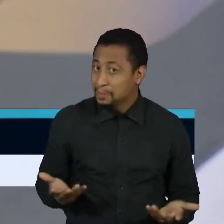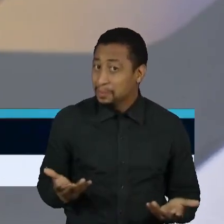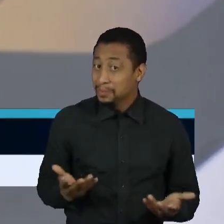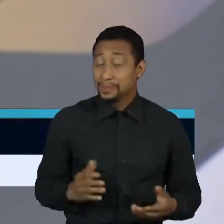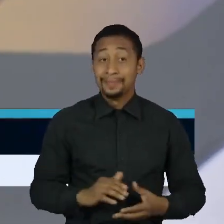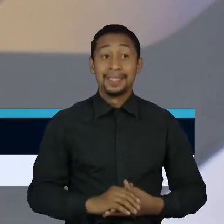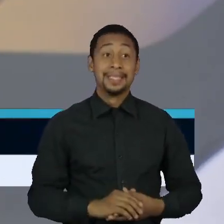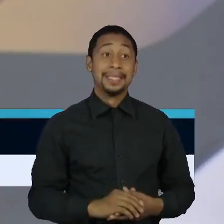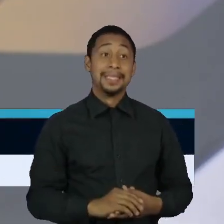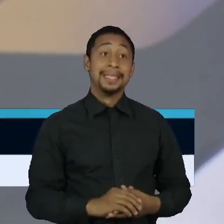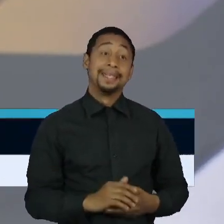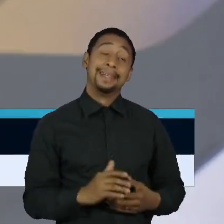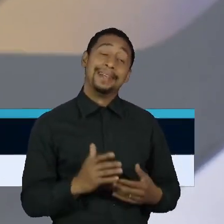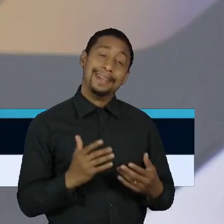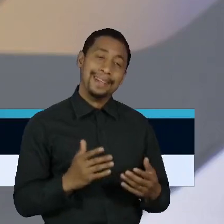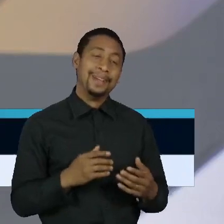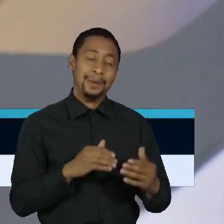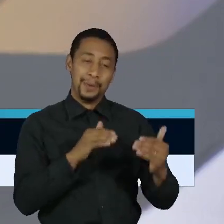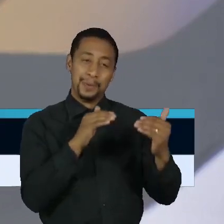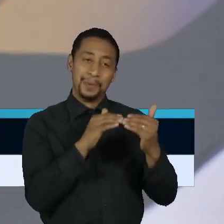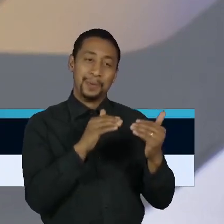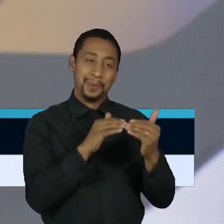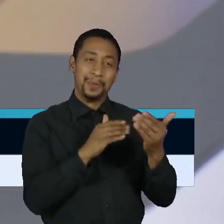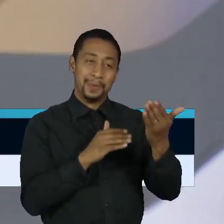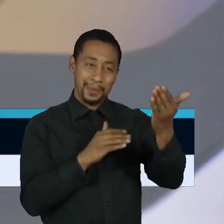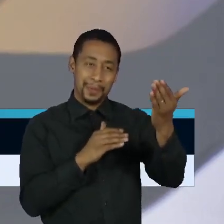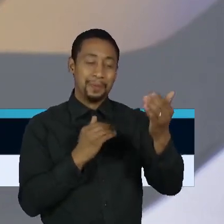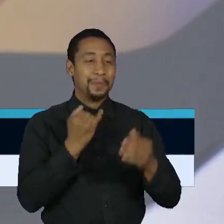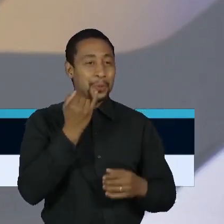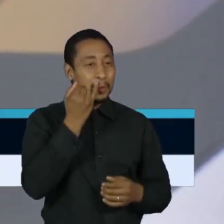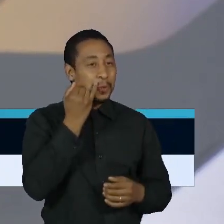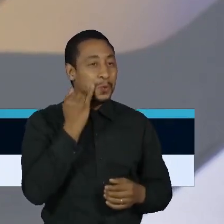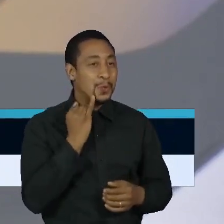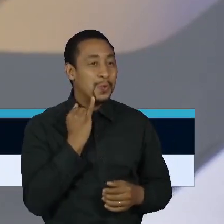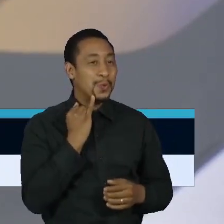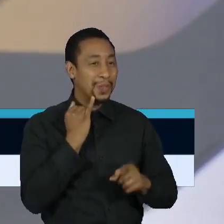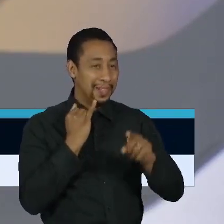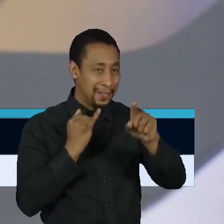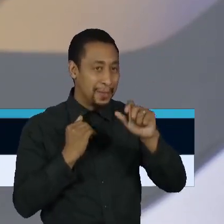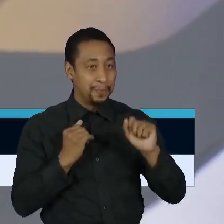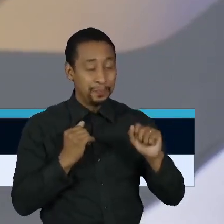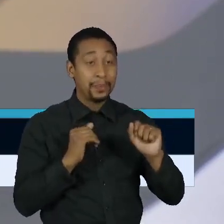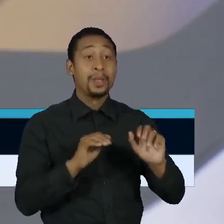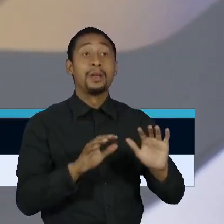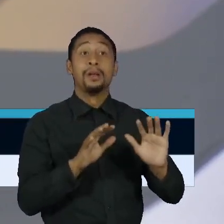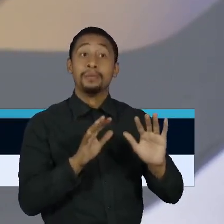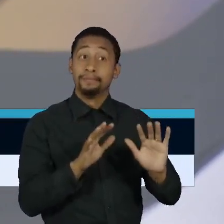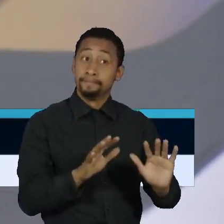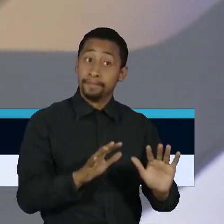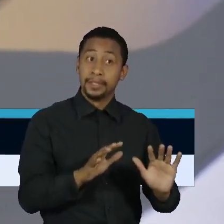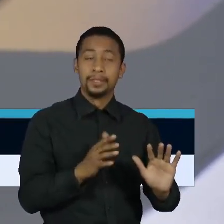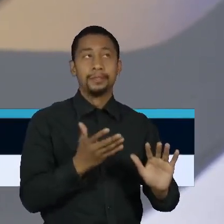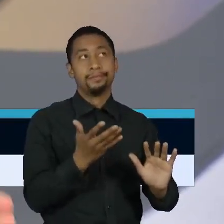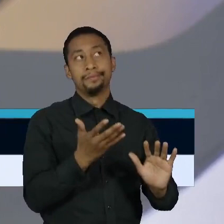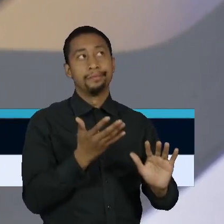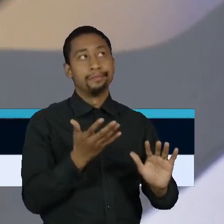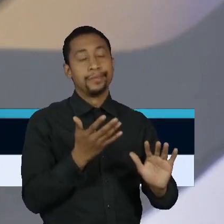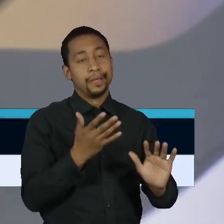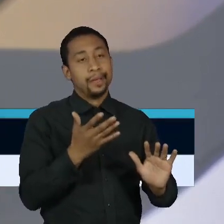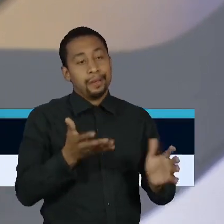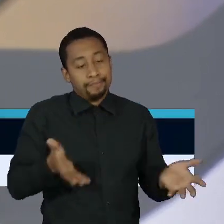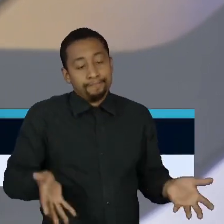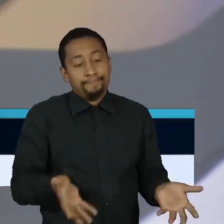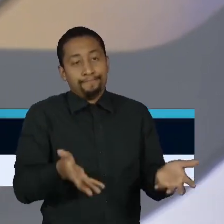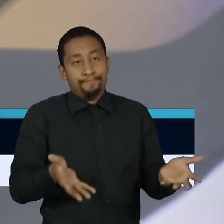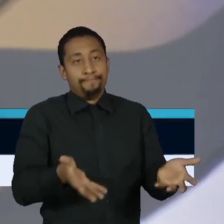Eu comungo da ideia do João e acho que o caminho é incorporar a iniciativa privada